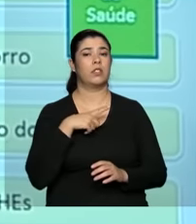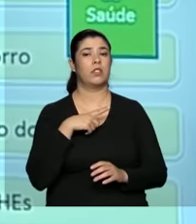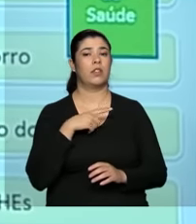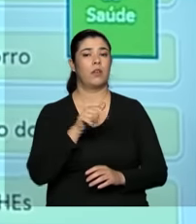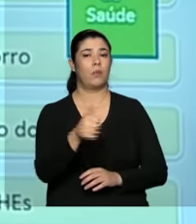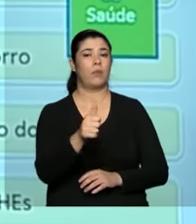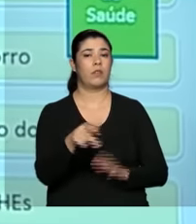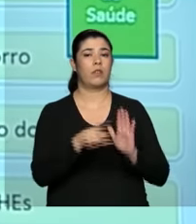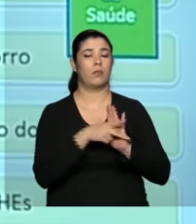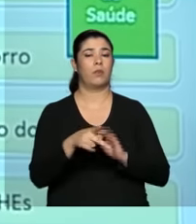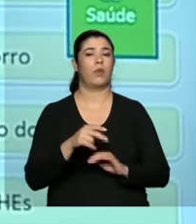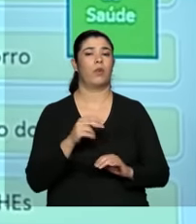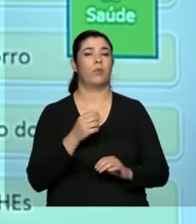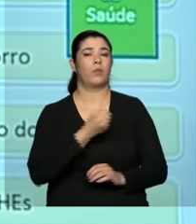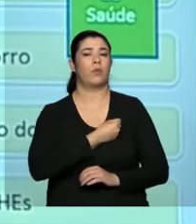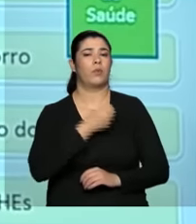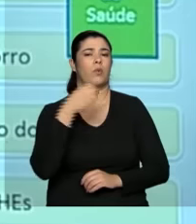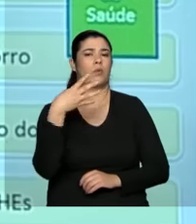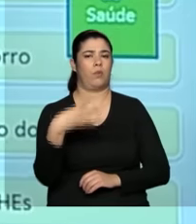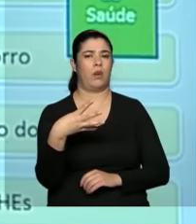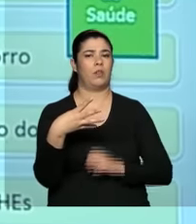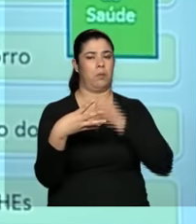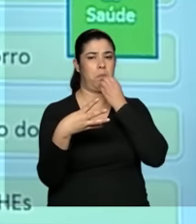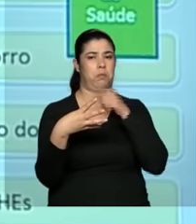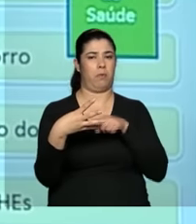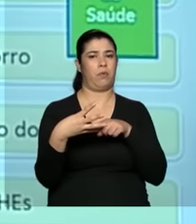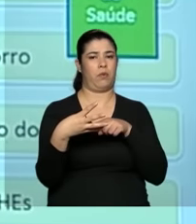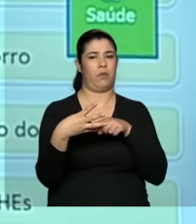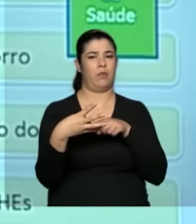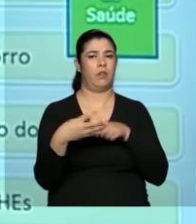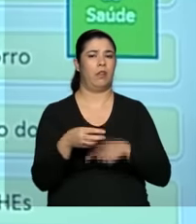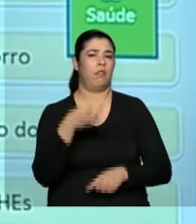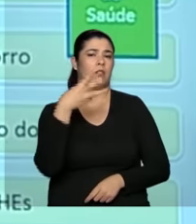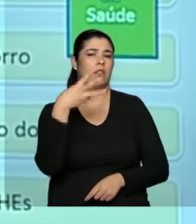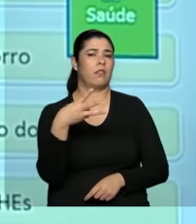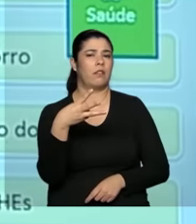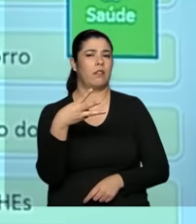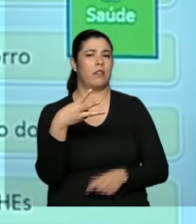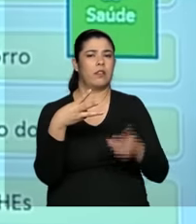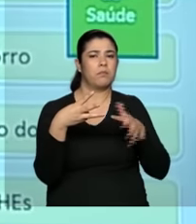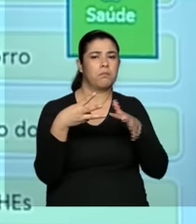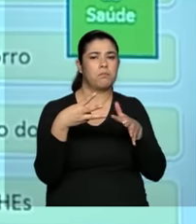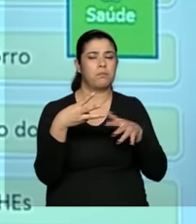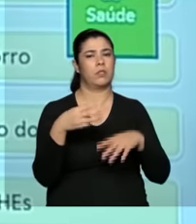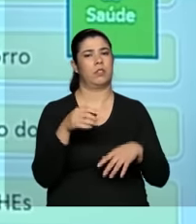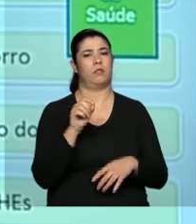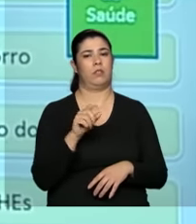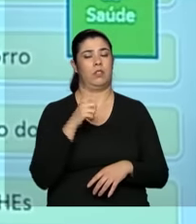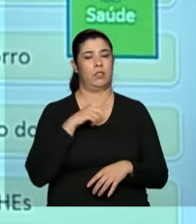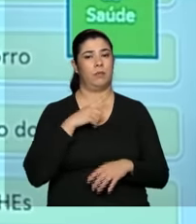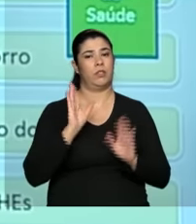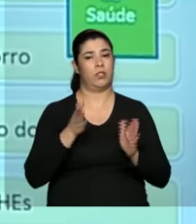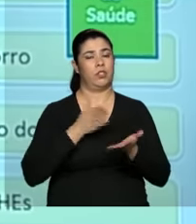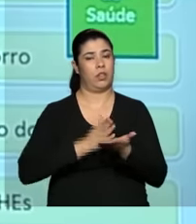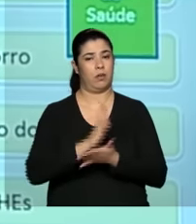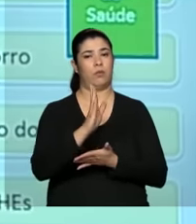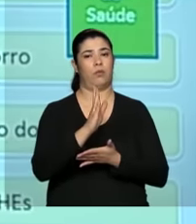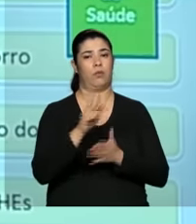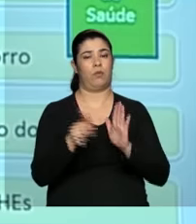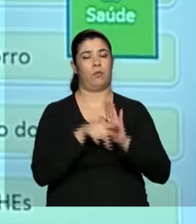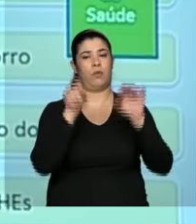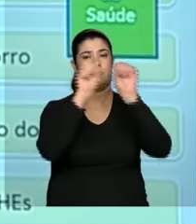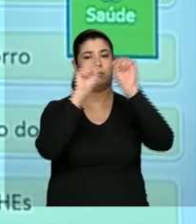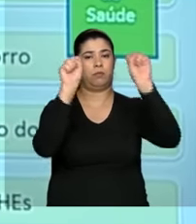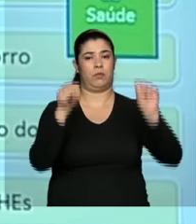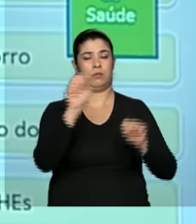bom, a um curso bom, aliás. O conceito 3 seria um curso regular e já é autorizado. No Sistema